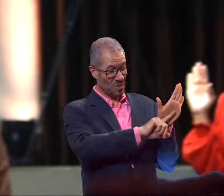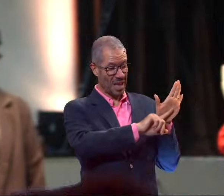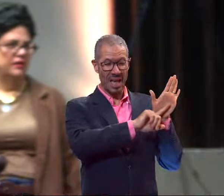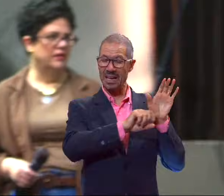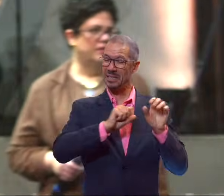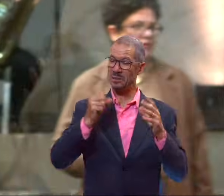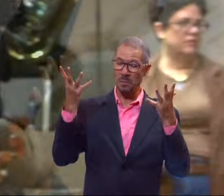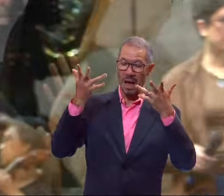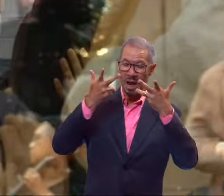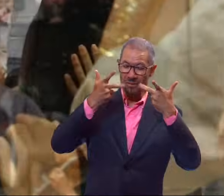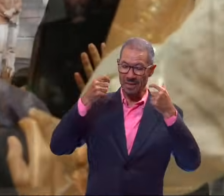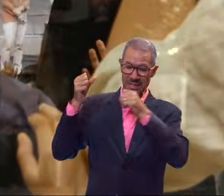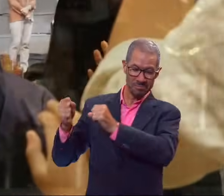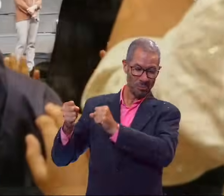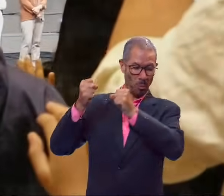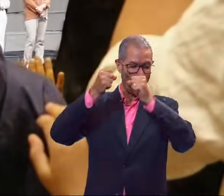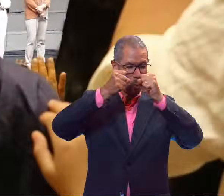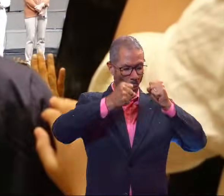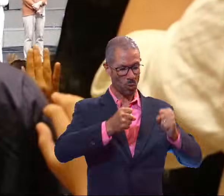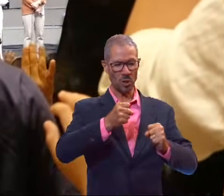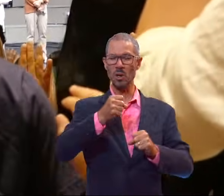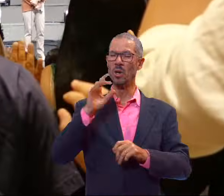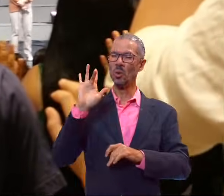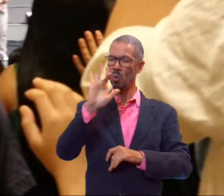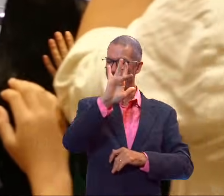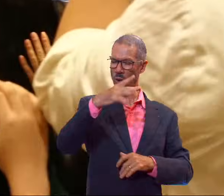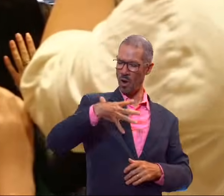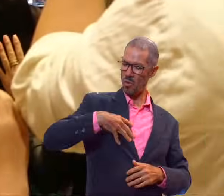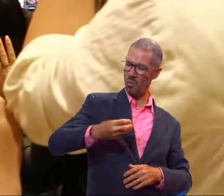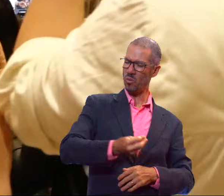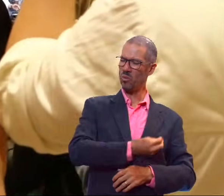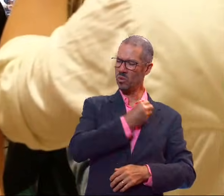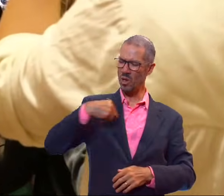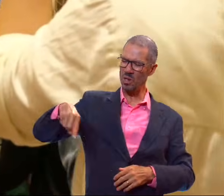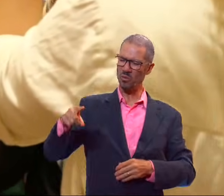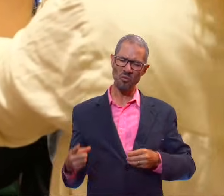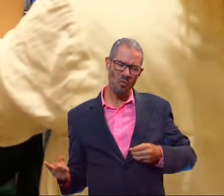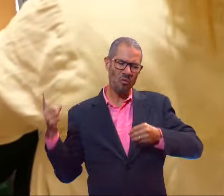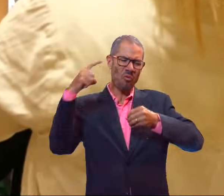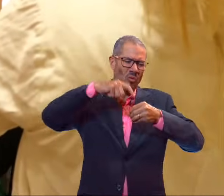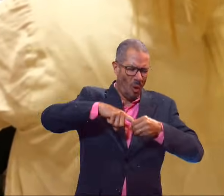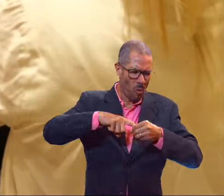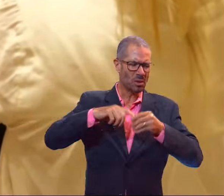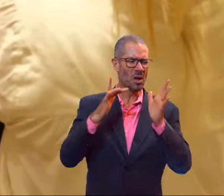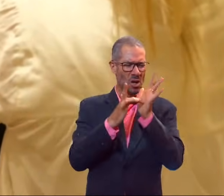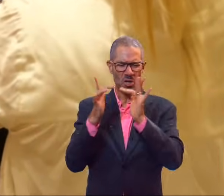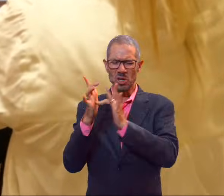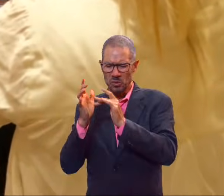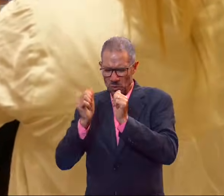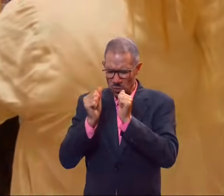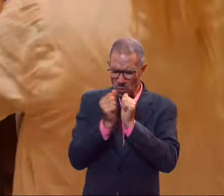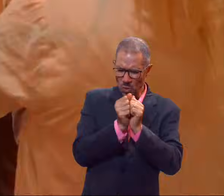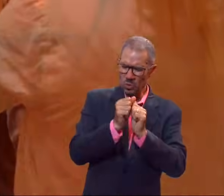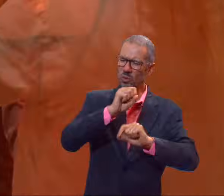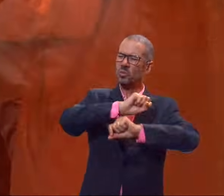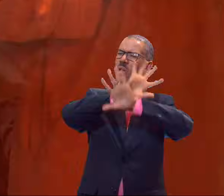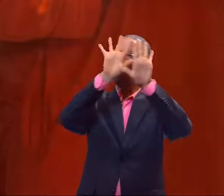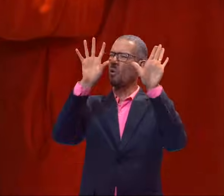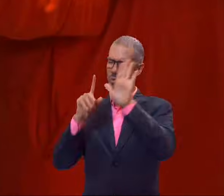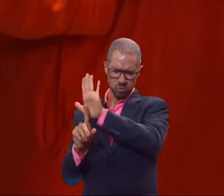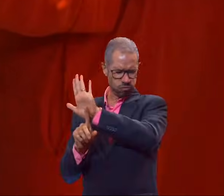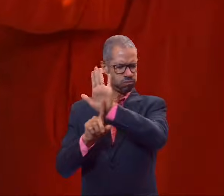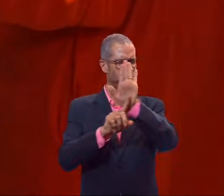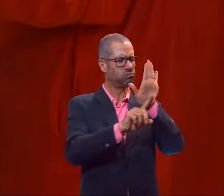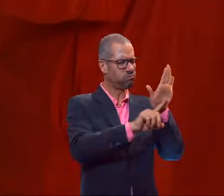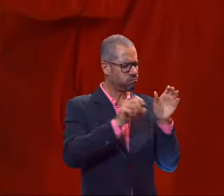se manifestem e que os teus filhos, eles voltem para casa. Manifesta a tua glória entre nós,